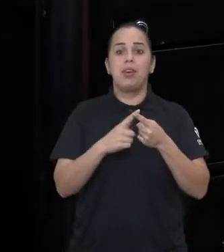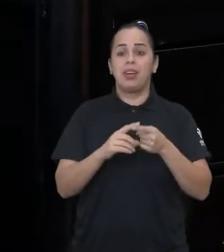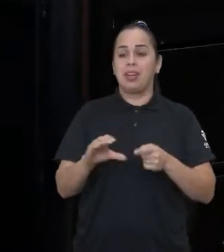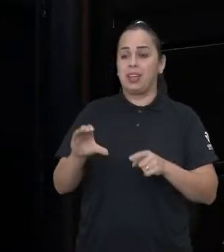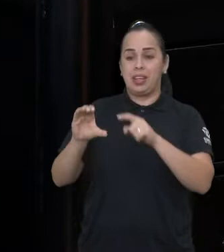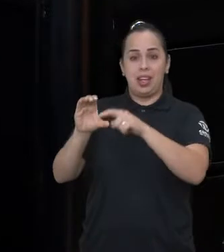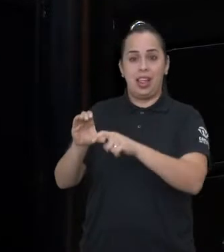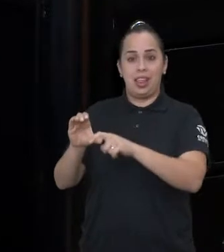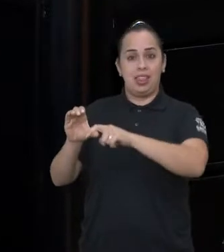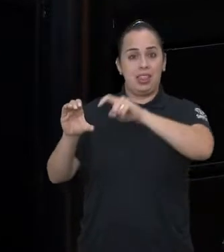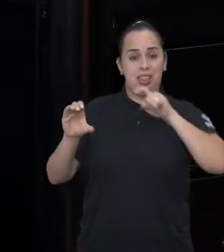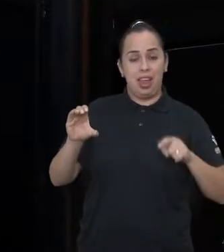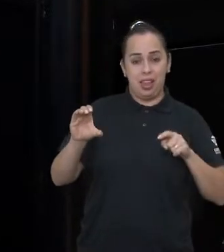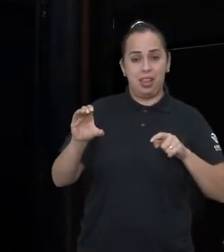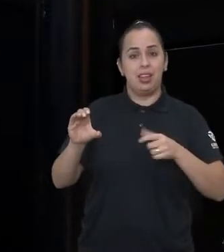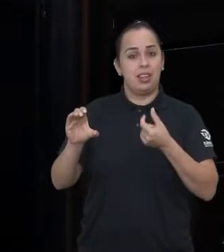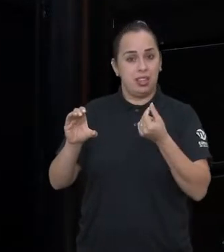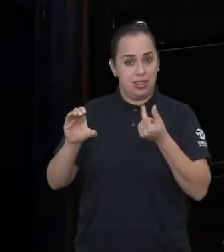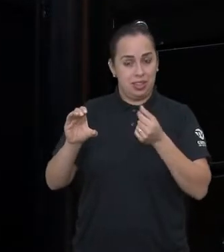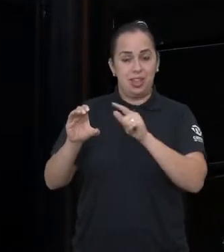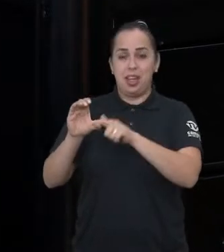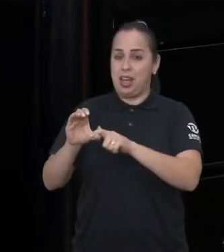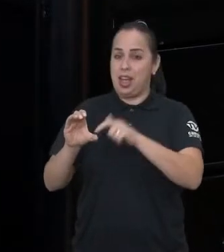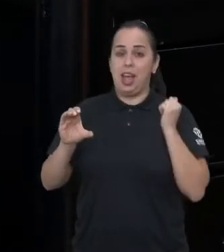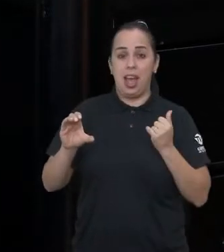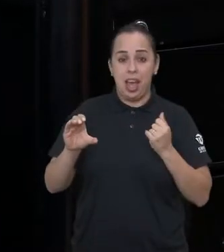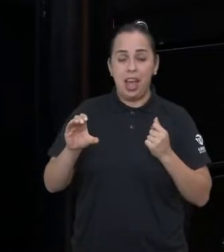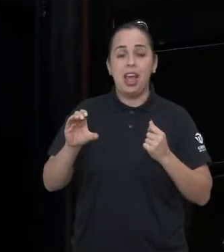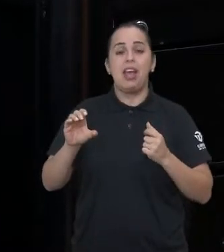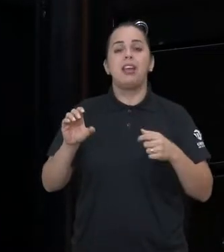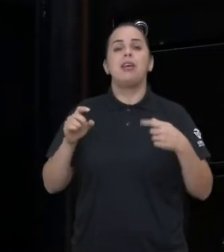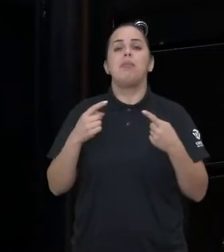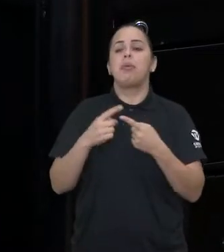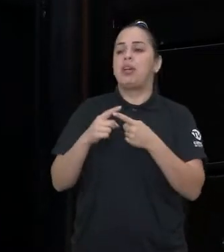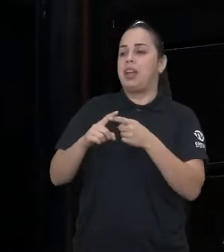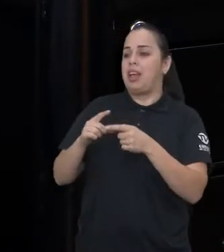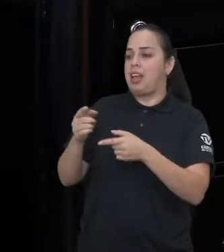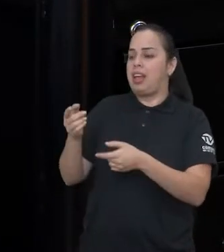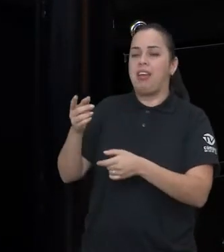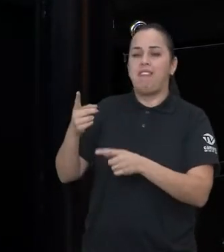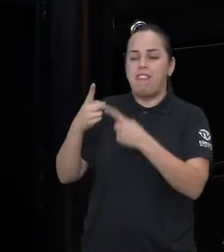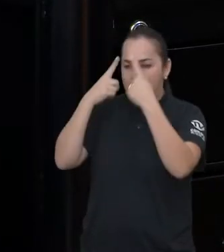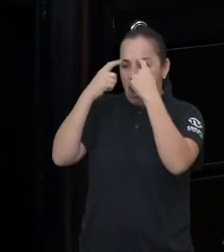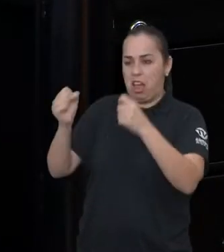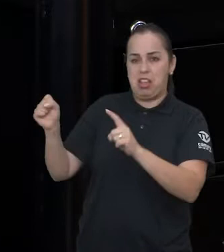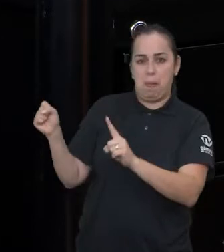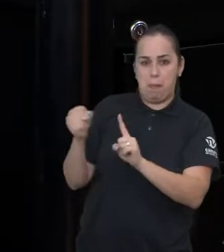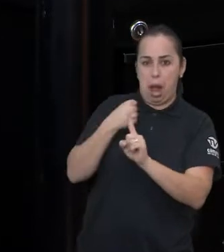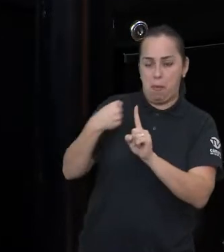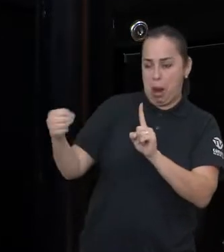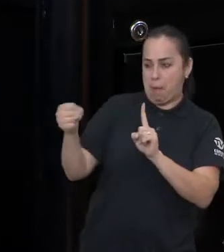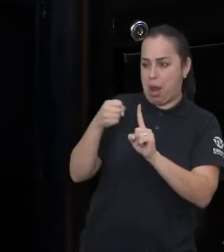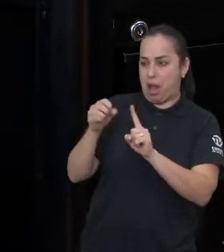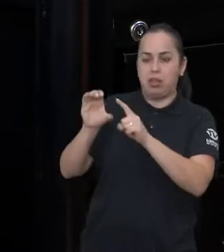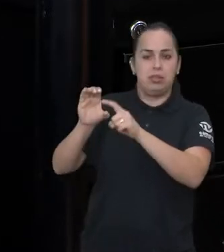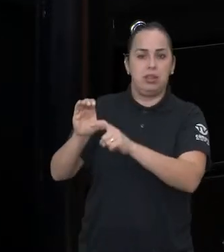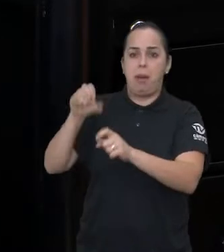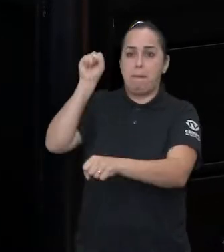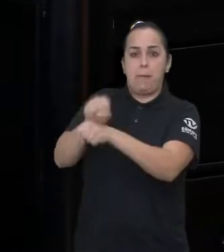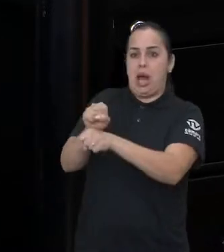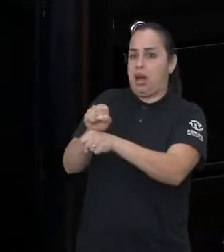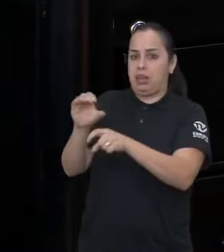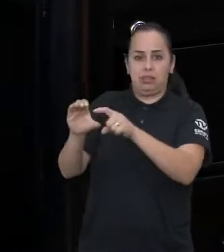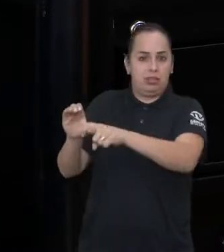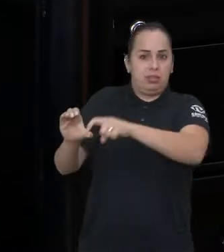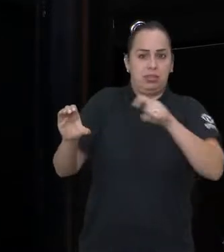a independência financeira das mulheres é importante no sentido de ela romper com esse ciclo de violência